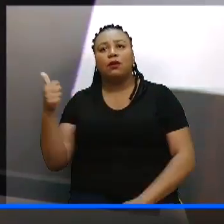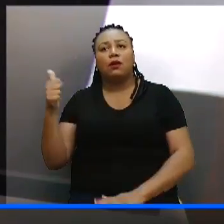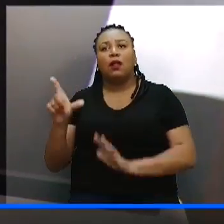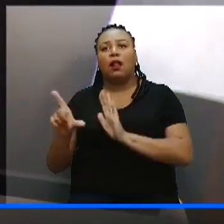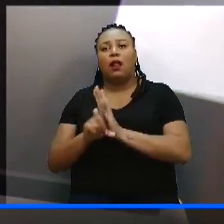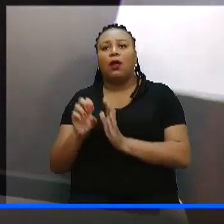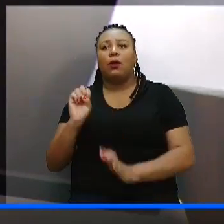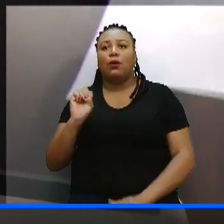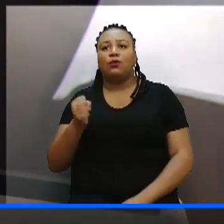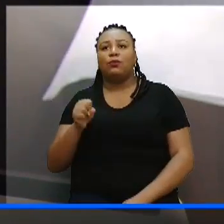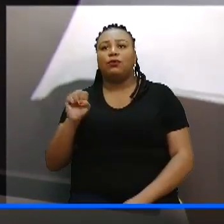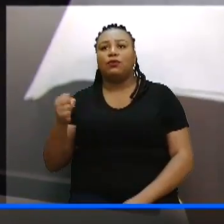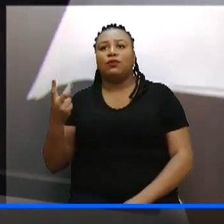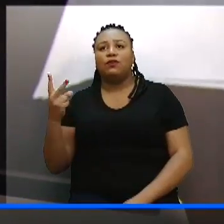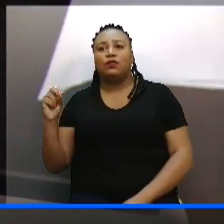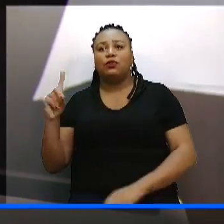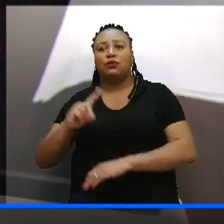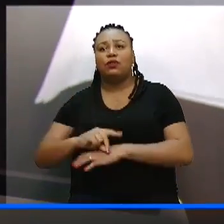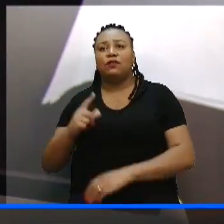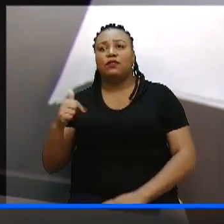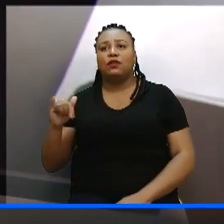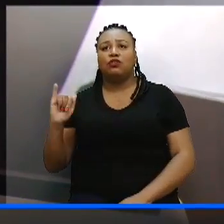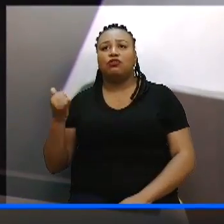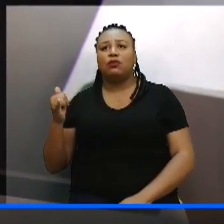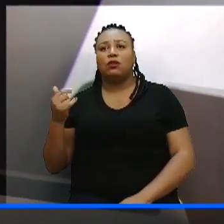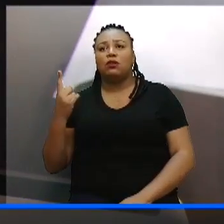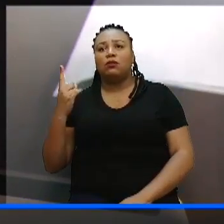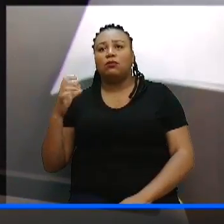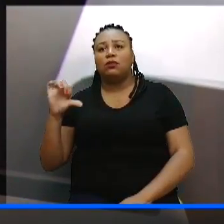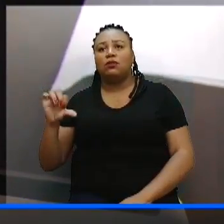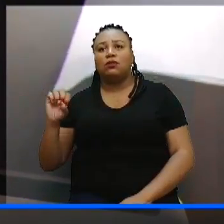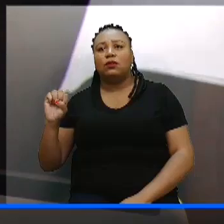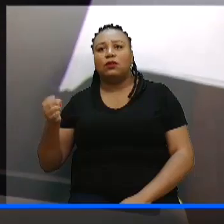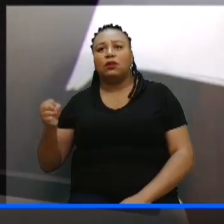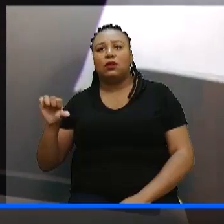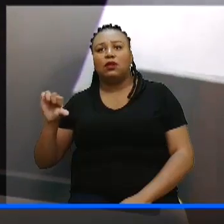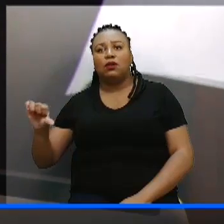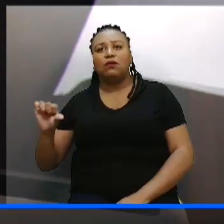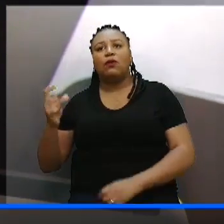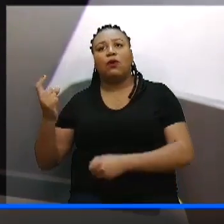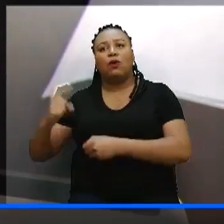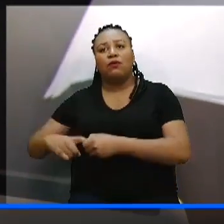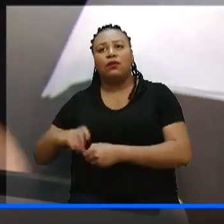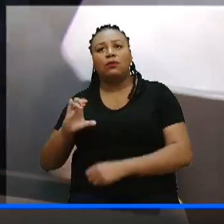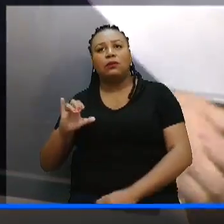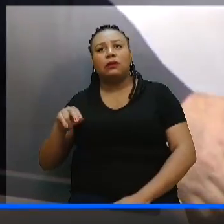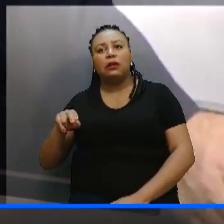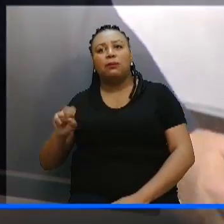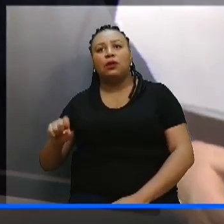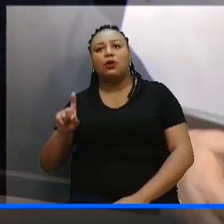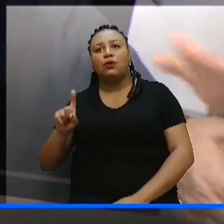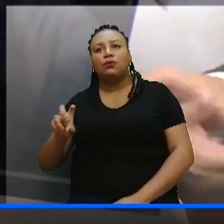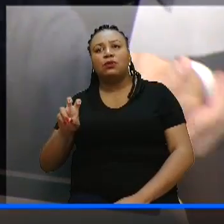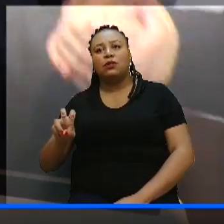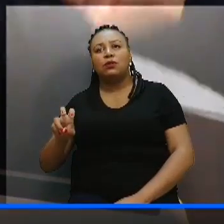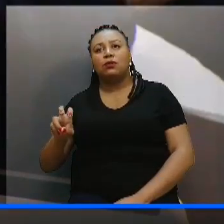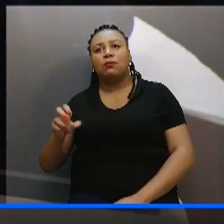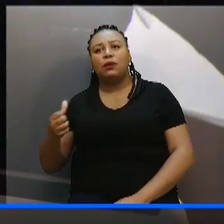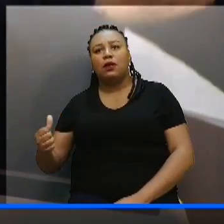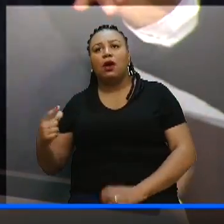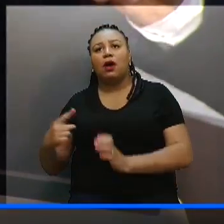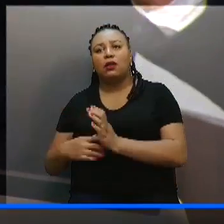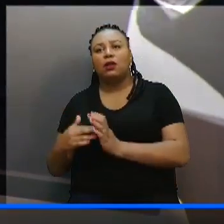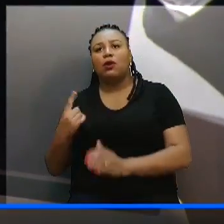lei número 8 mil de 20 de 27 de janeiro de 1989 os convênios ms-156 a 1 6 3